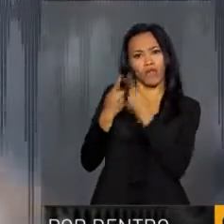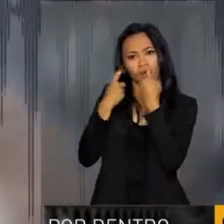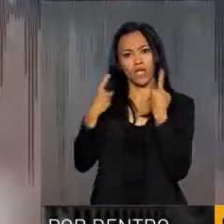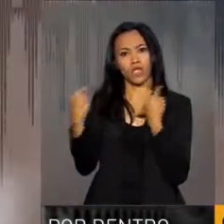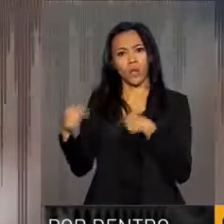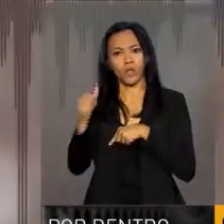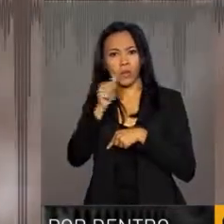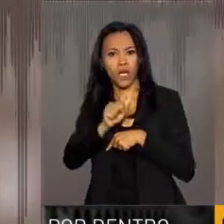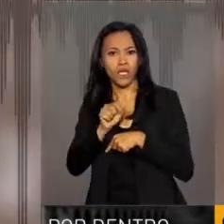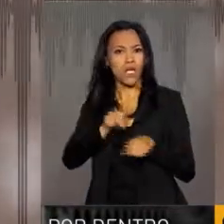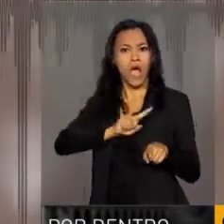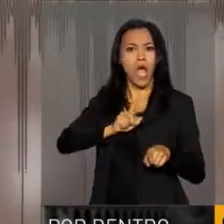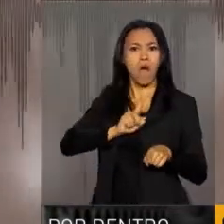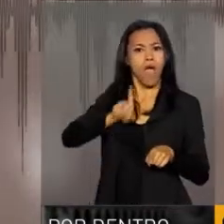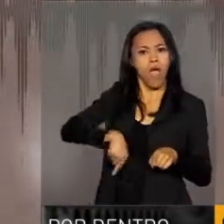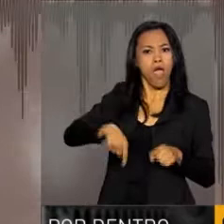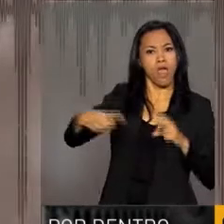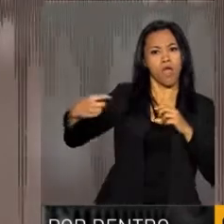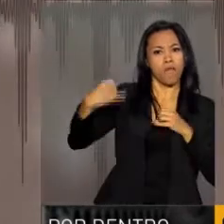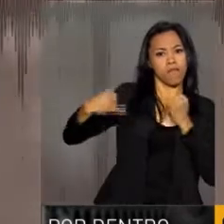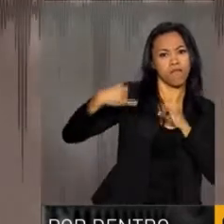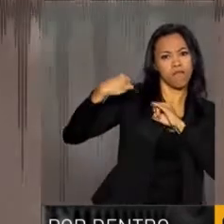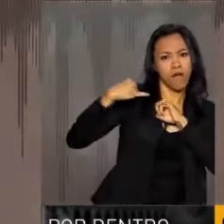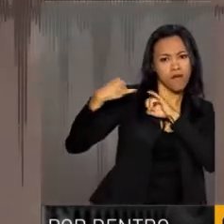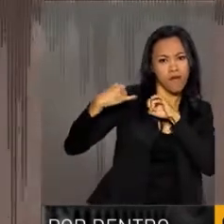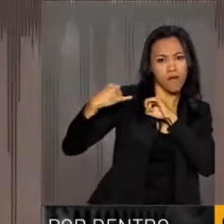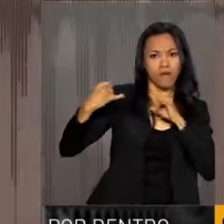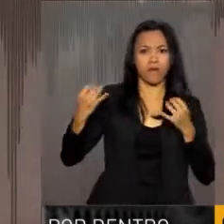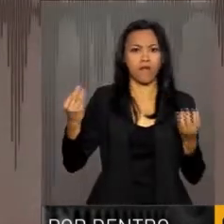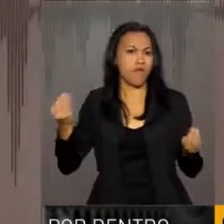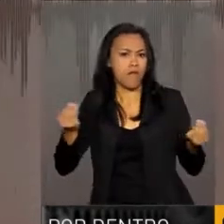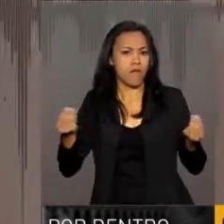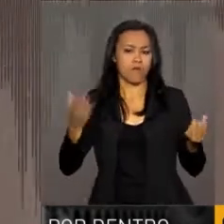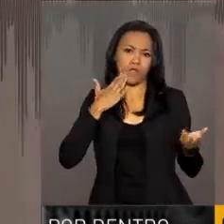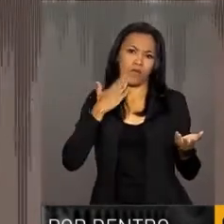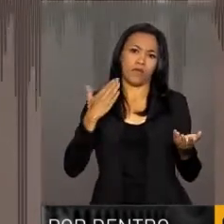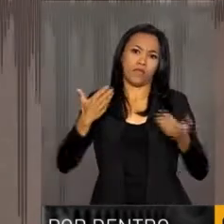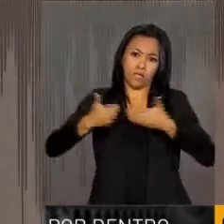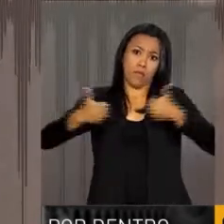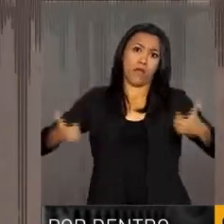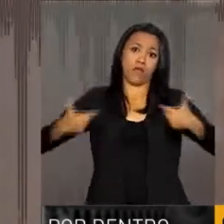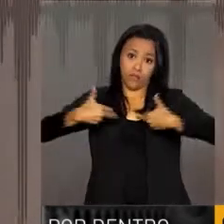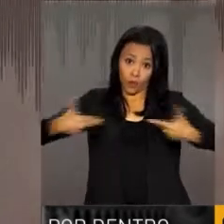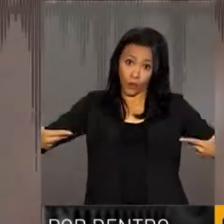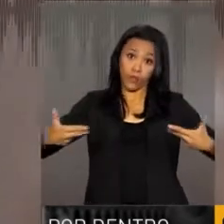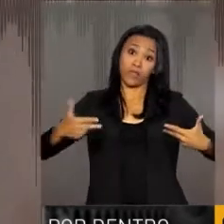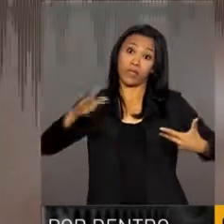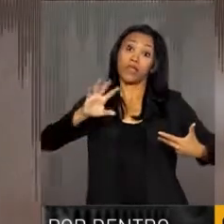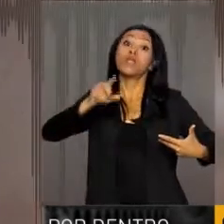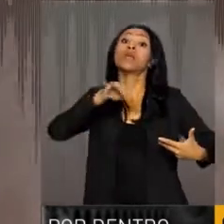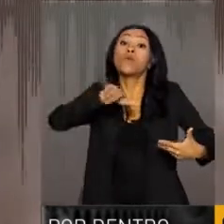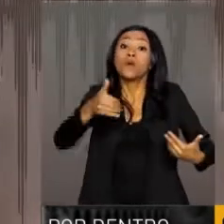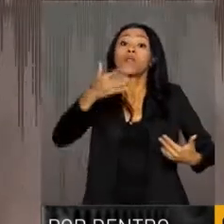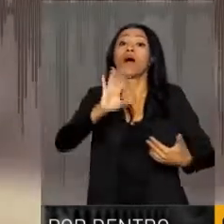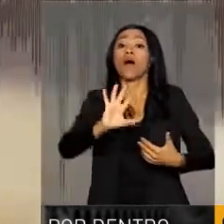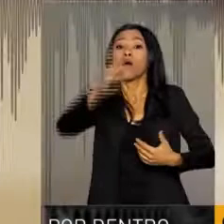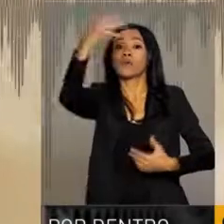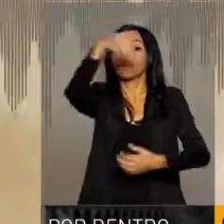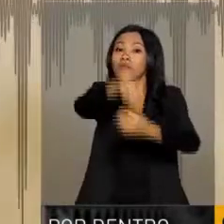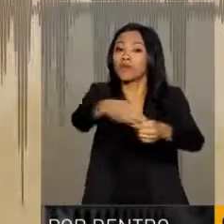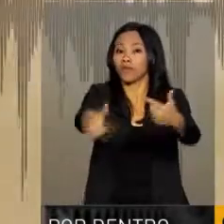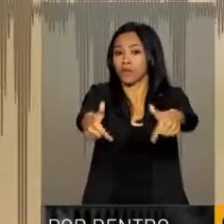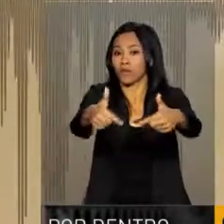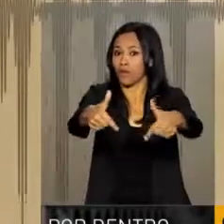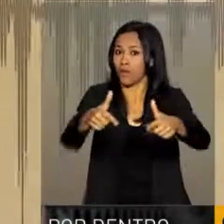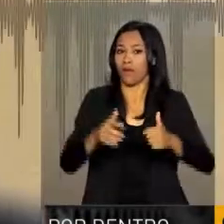no próprio ambiente de trabalho especificamente quando se trata de hierarquia profissional e aí entra um